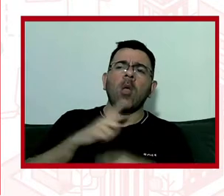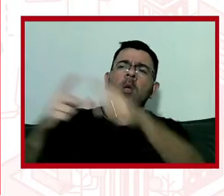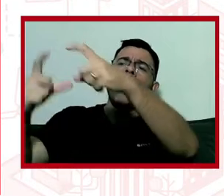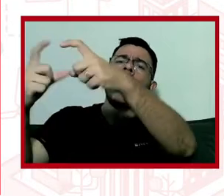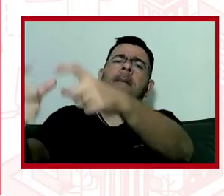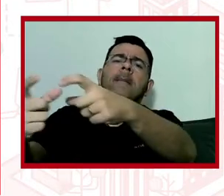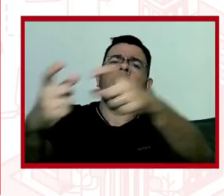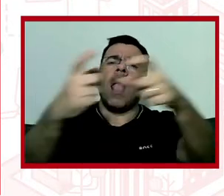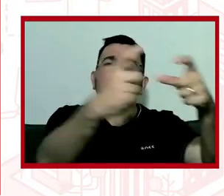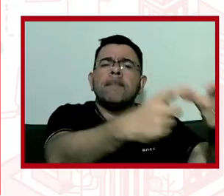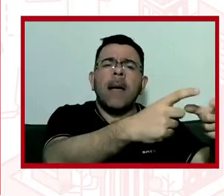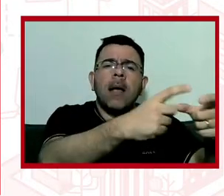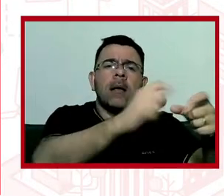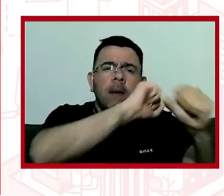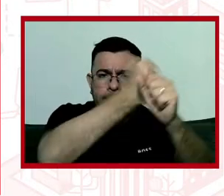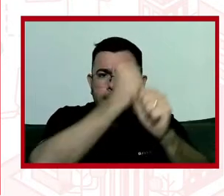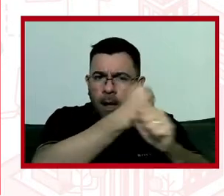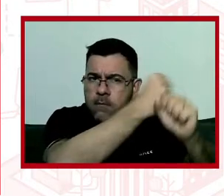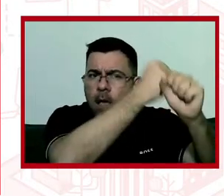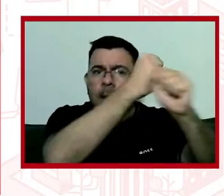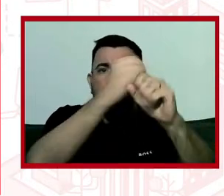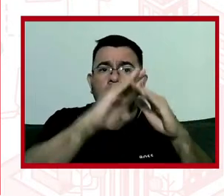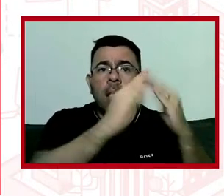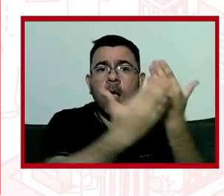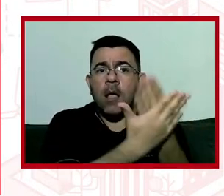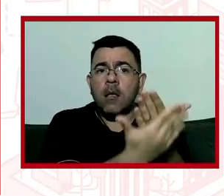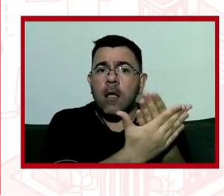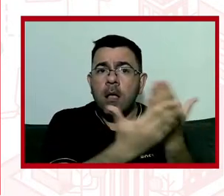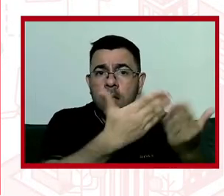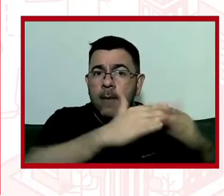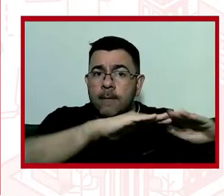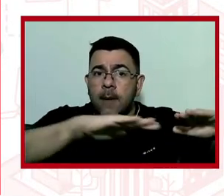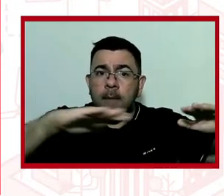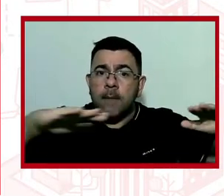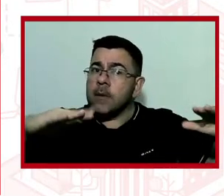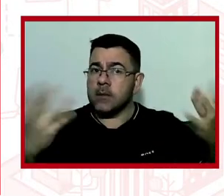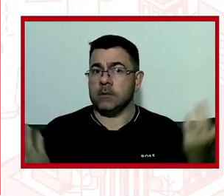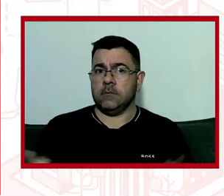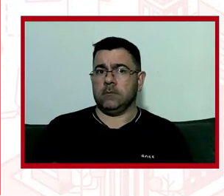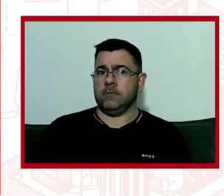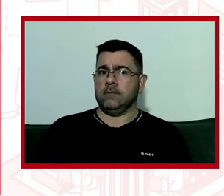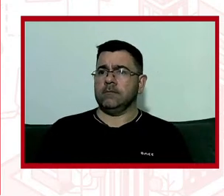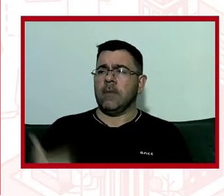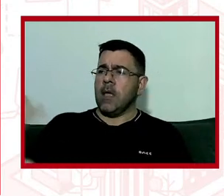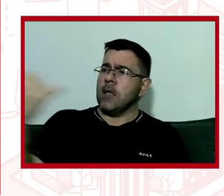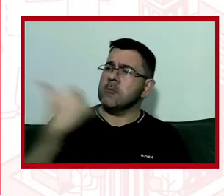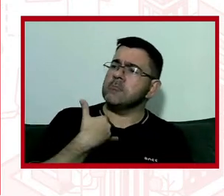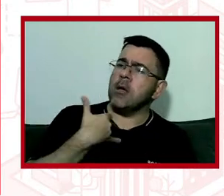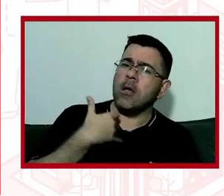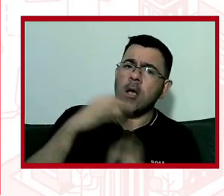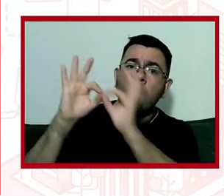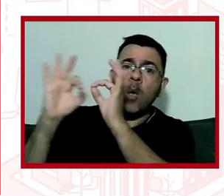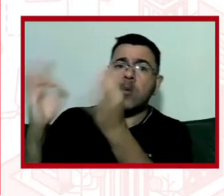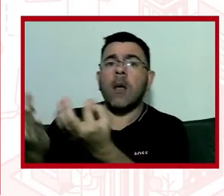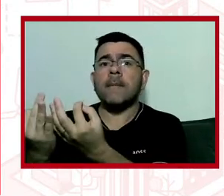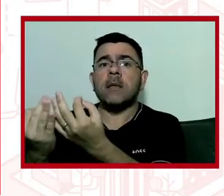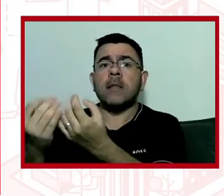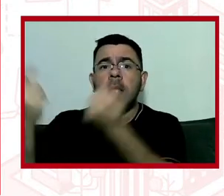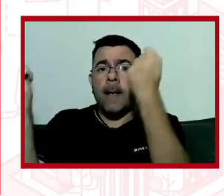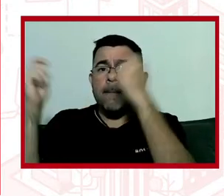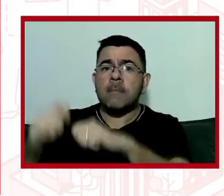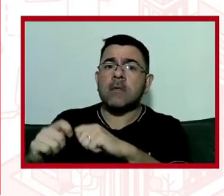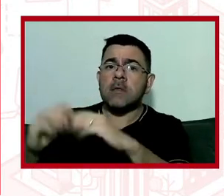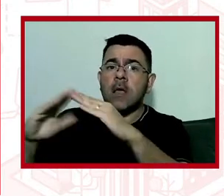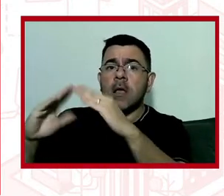creche você não sabe eh qual o perfil das crianças e das famílias ex de creche você tem indicador de